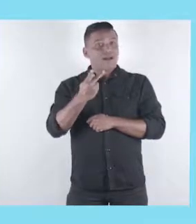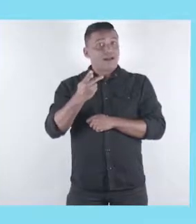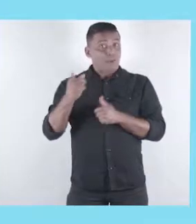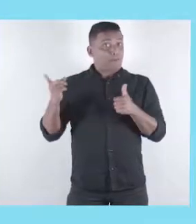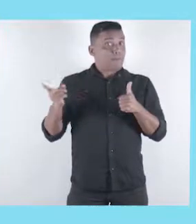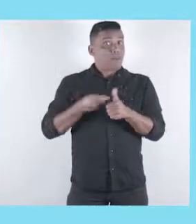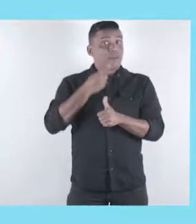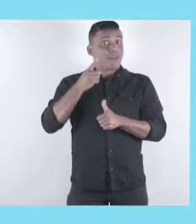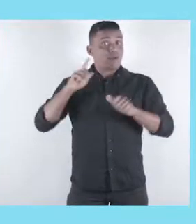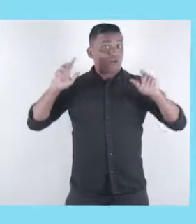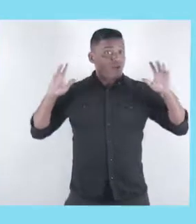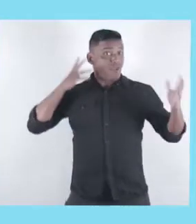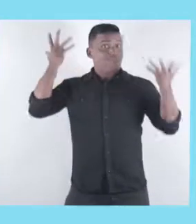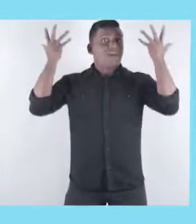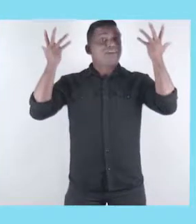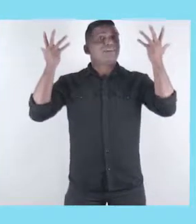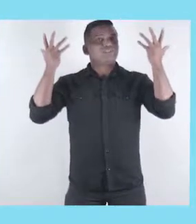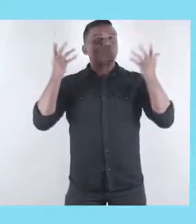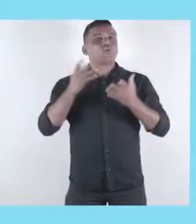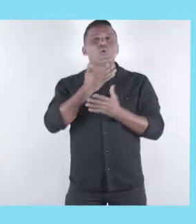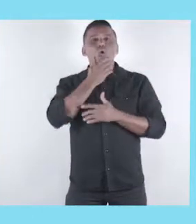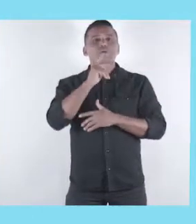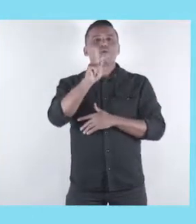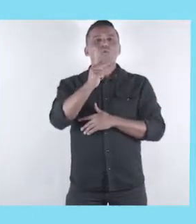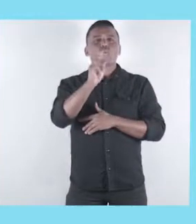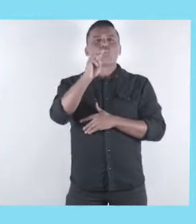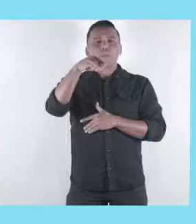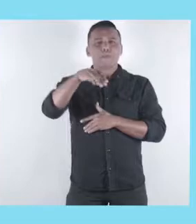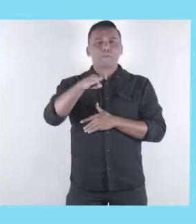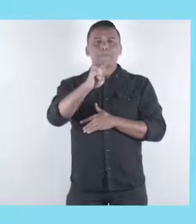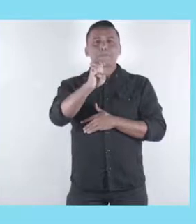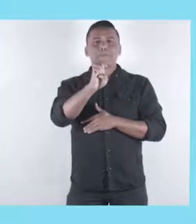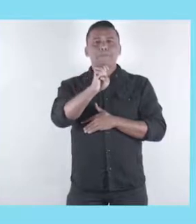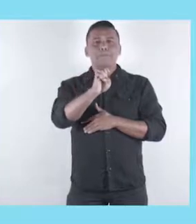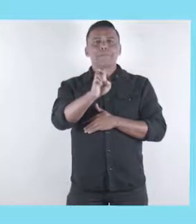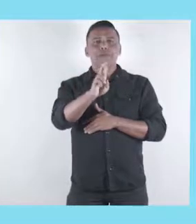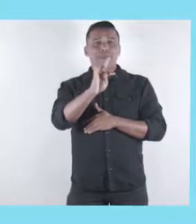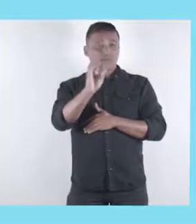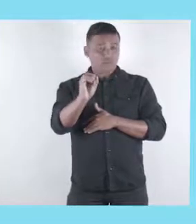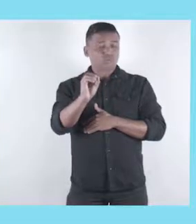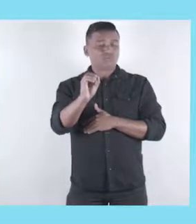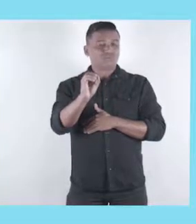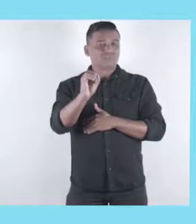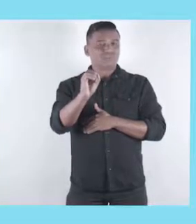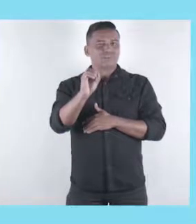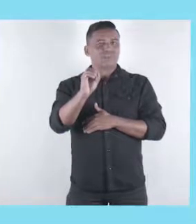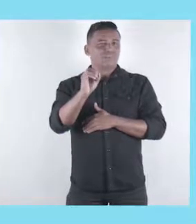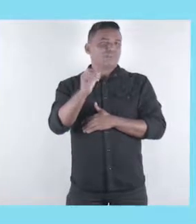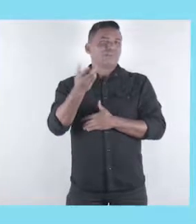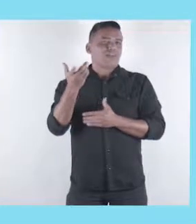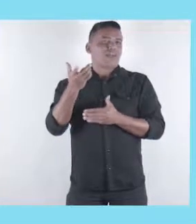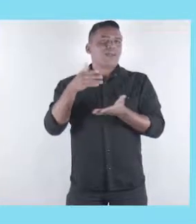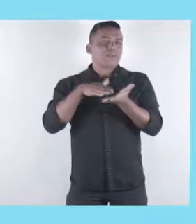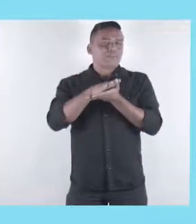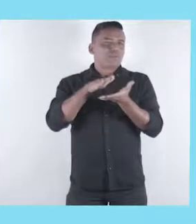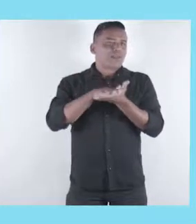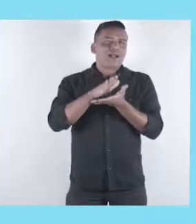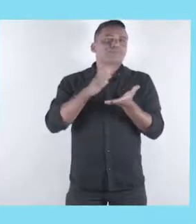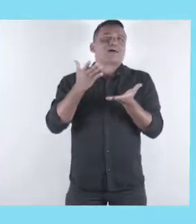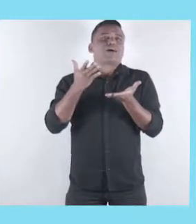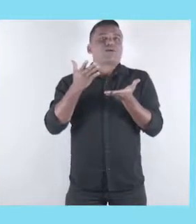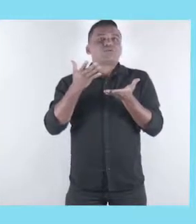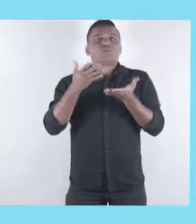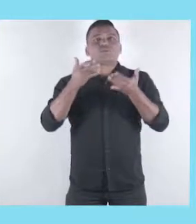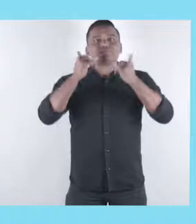então ficou muito honrado né de ser convidado novamente tá aqui com você e poder falar um pouco né de desse tema da